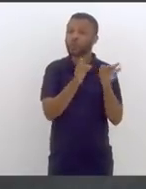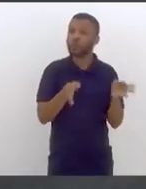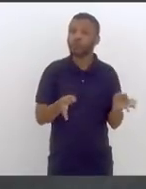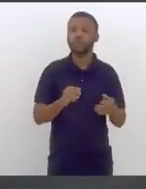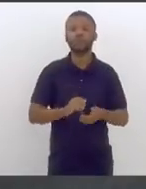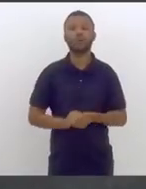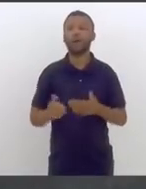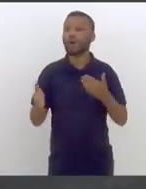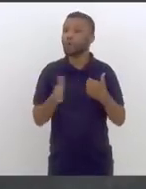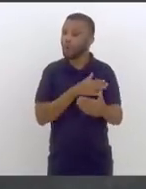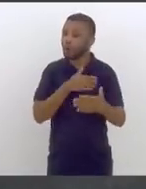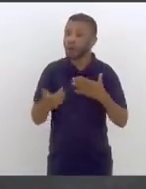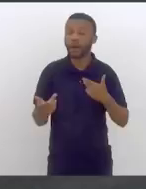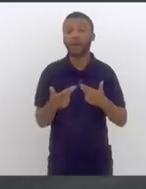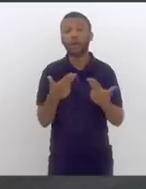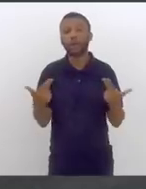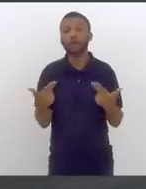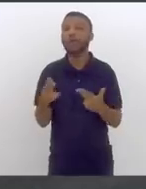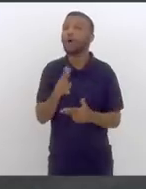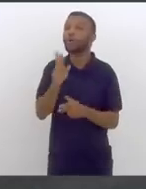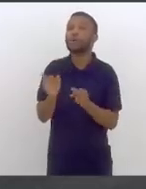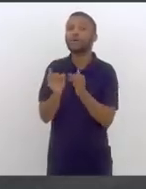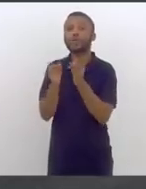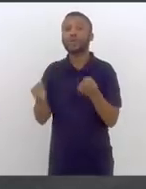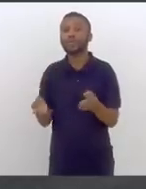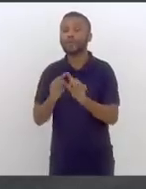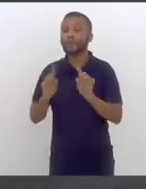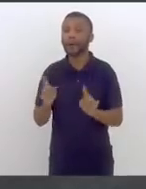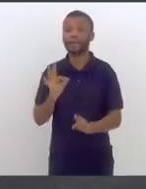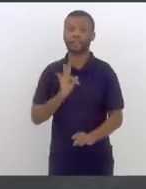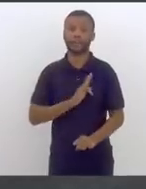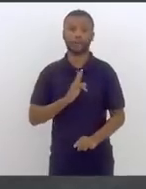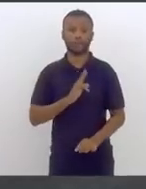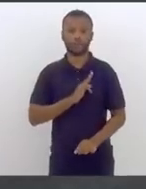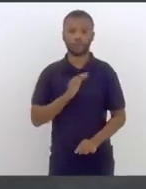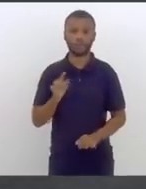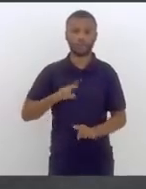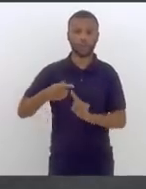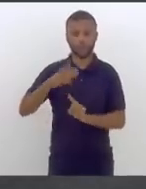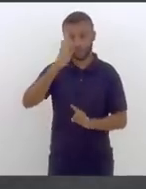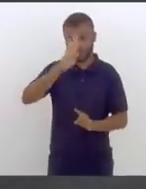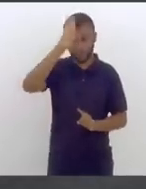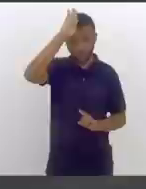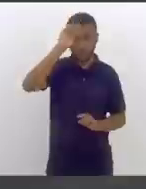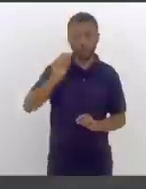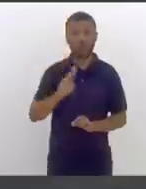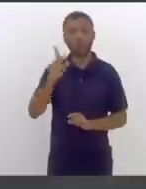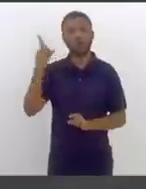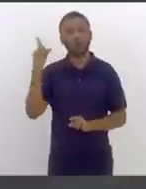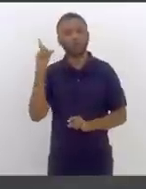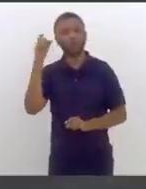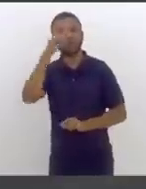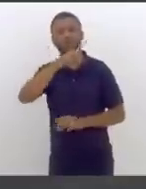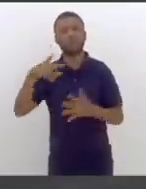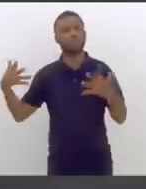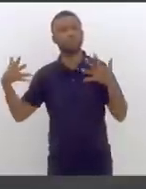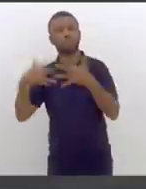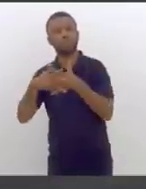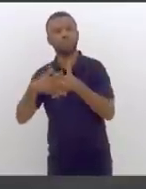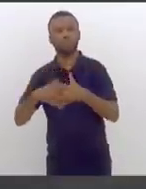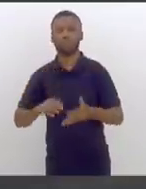Rogério qualquer coisa usa-se um simples mas na polícia militar e no corpo do bombeiro usa-se o difícil